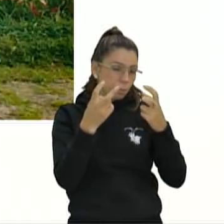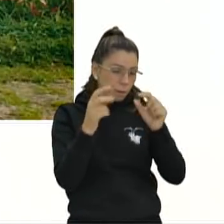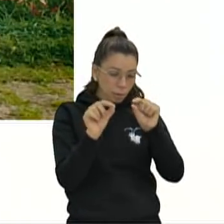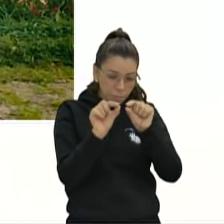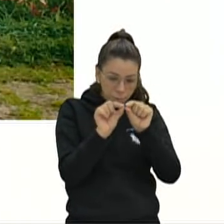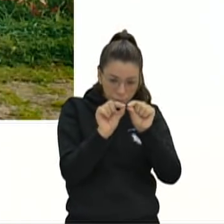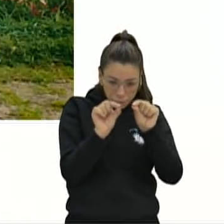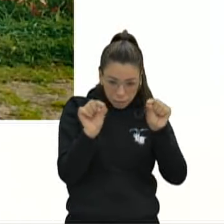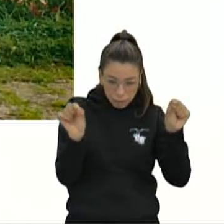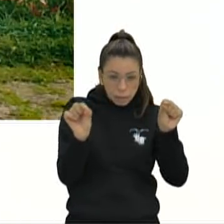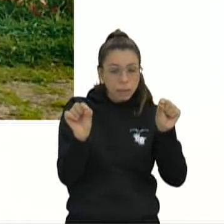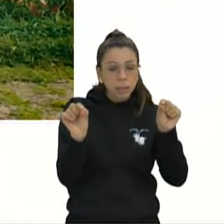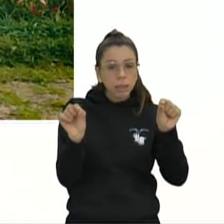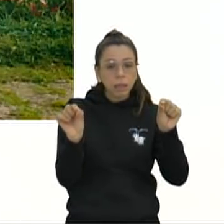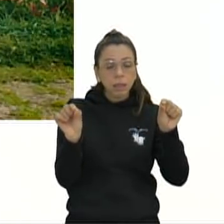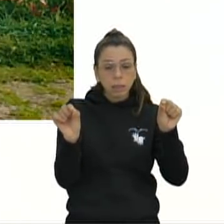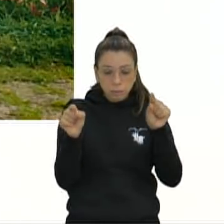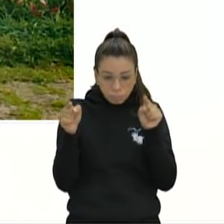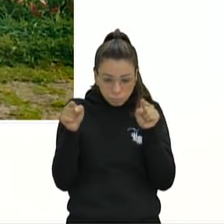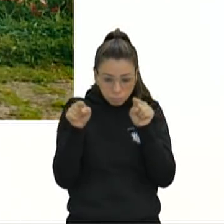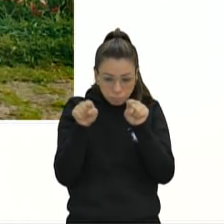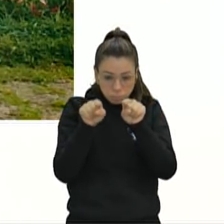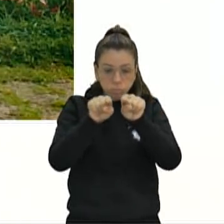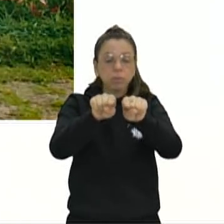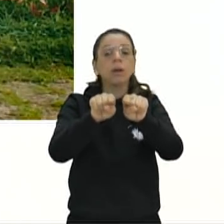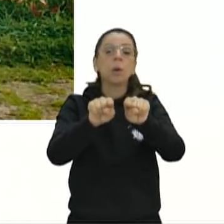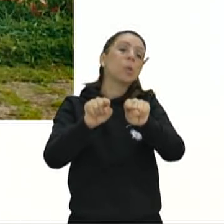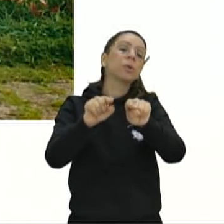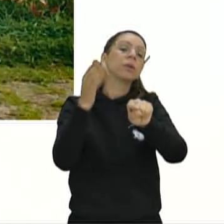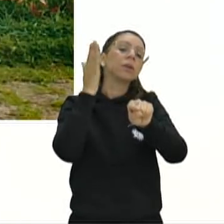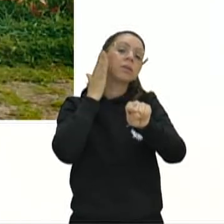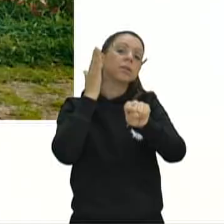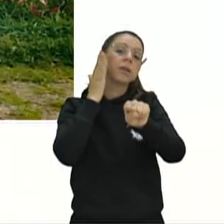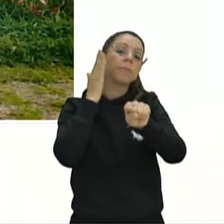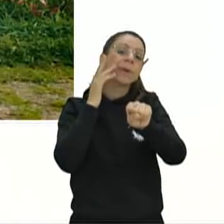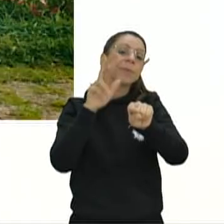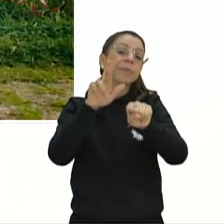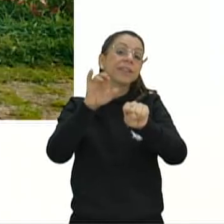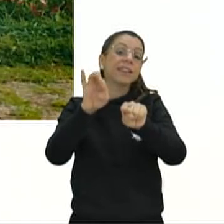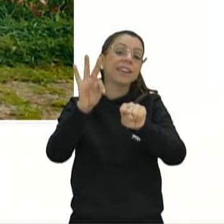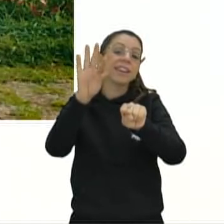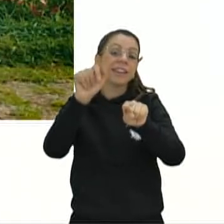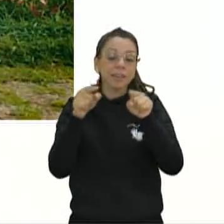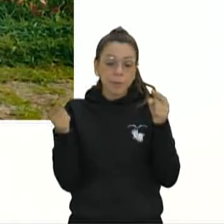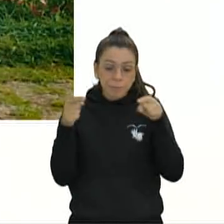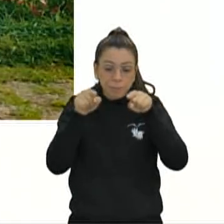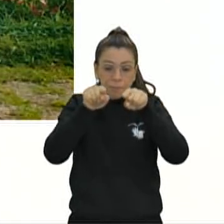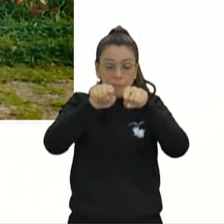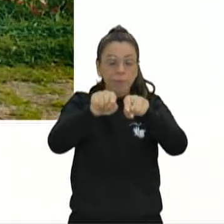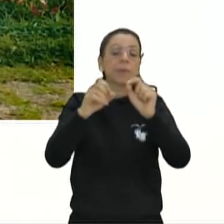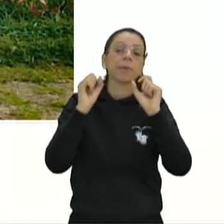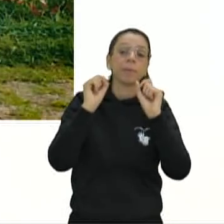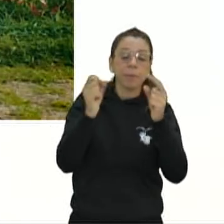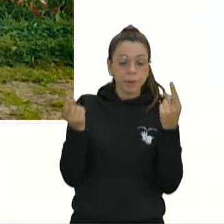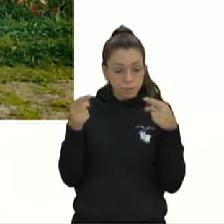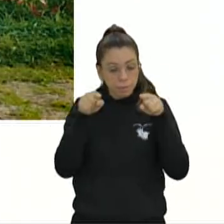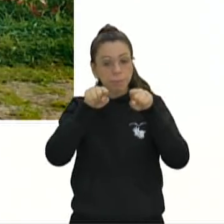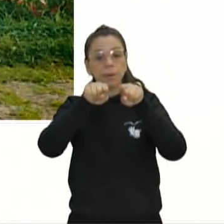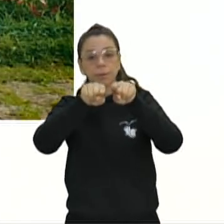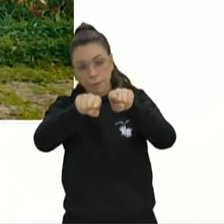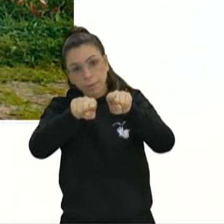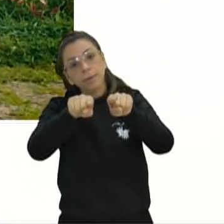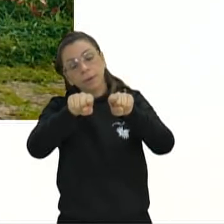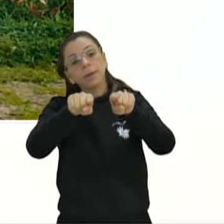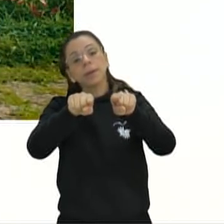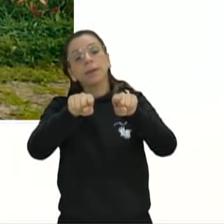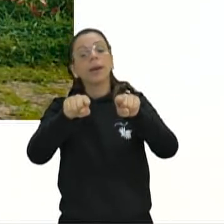linhas paralelas. Né? O que nós sabemos das retas, o que nós sabemos das linhas? Elas podem ser paralelas,